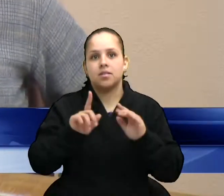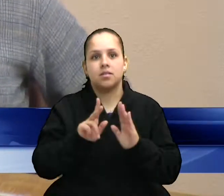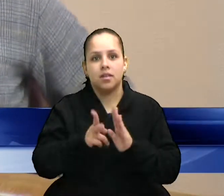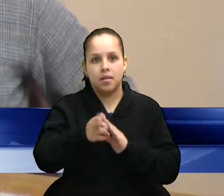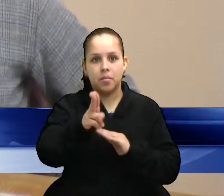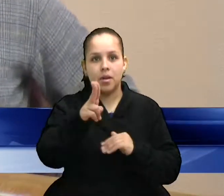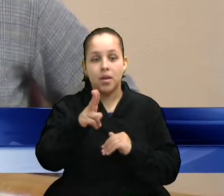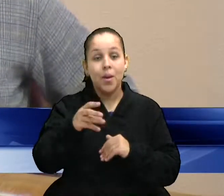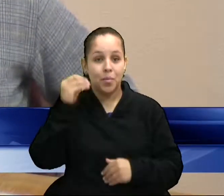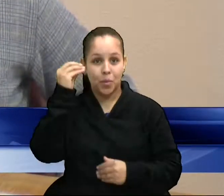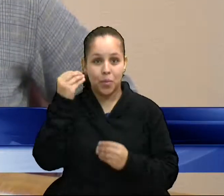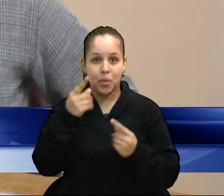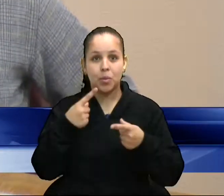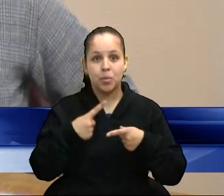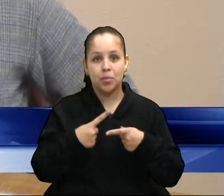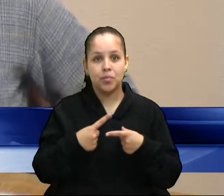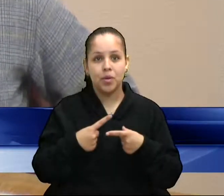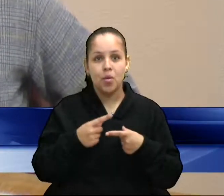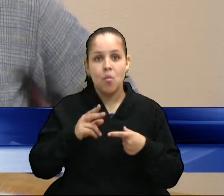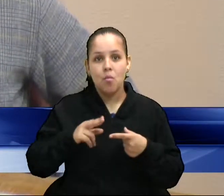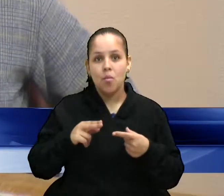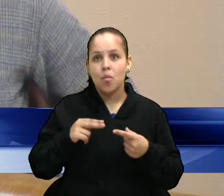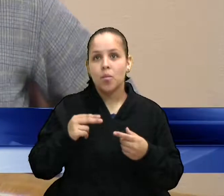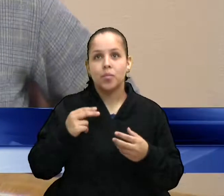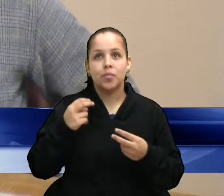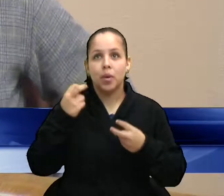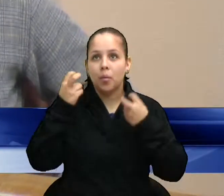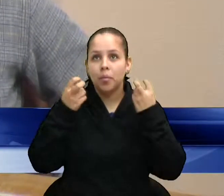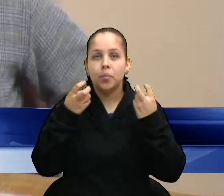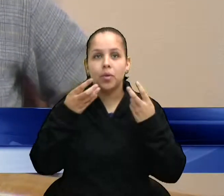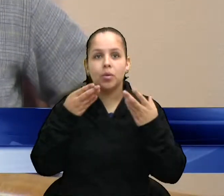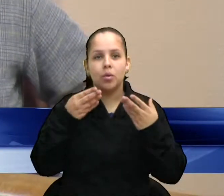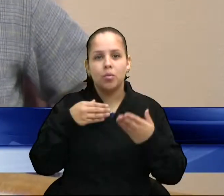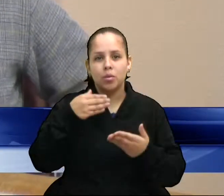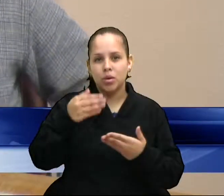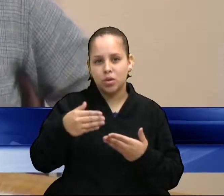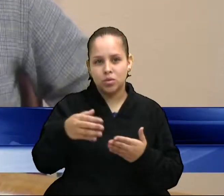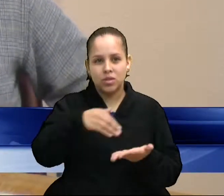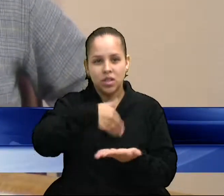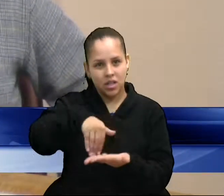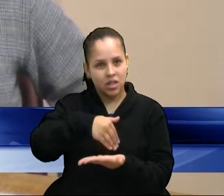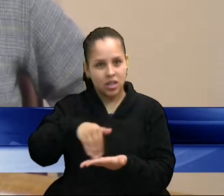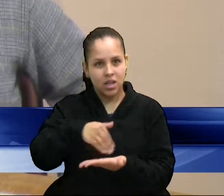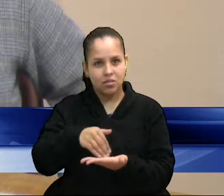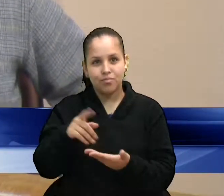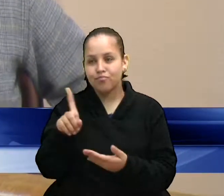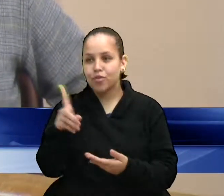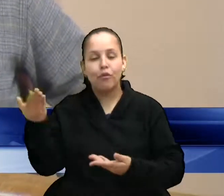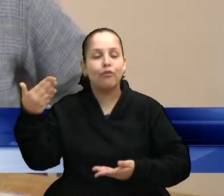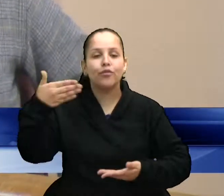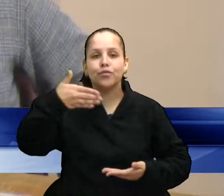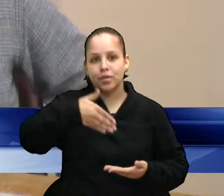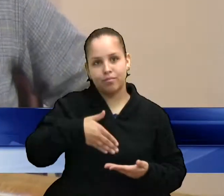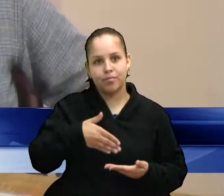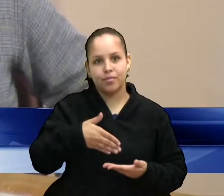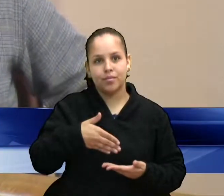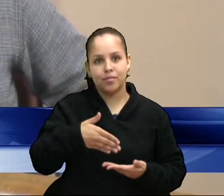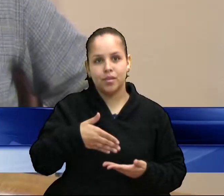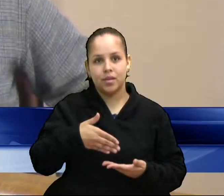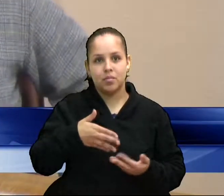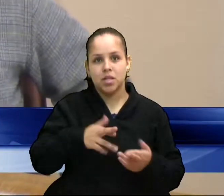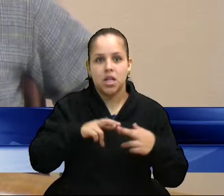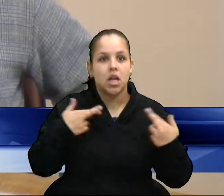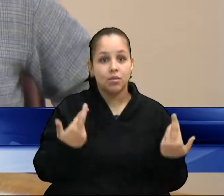quando o nosso secretário, os maiores interessados não vêm para uma assembleia desse nível. Isso